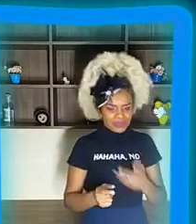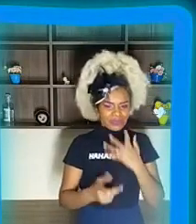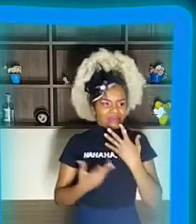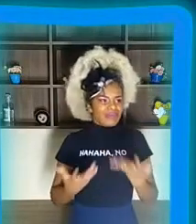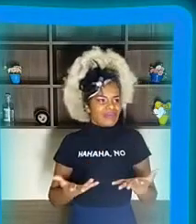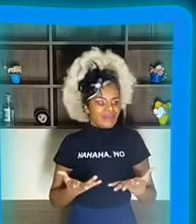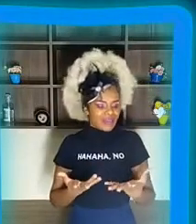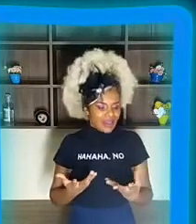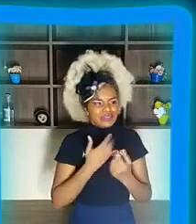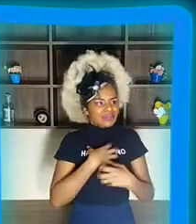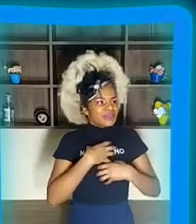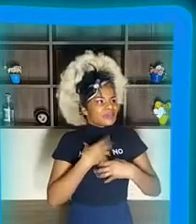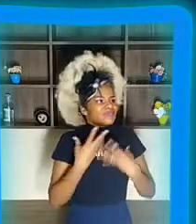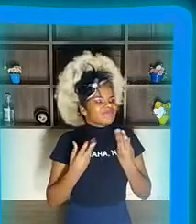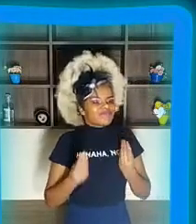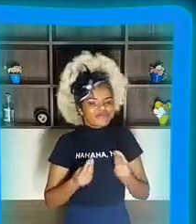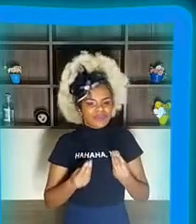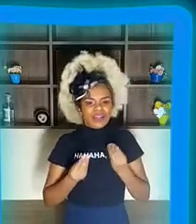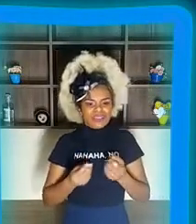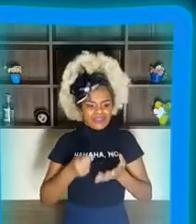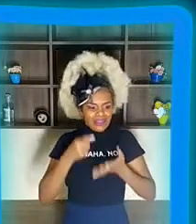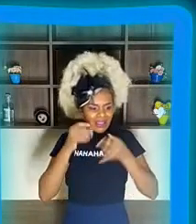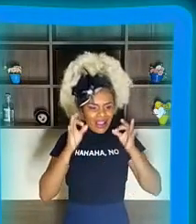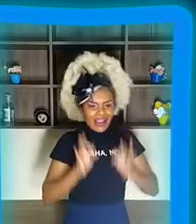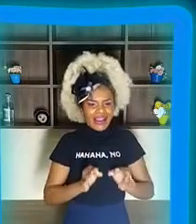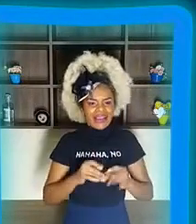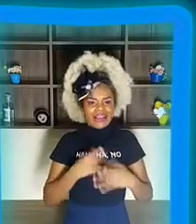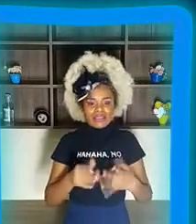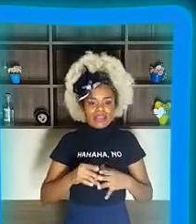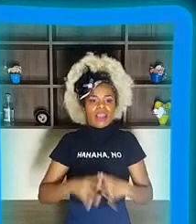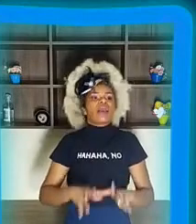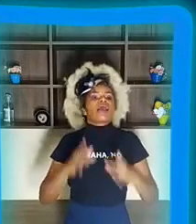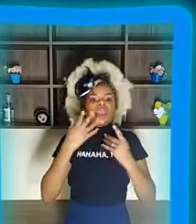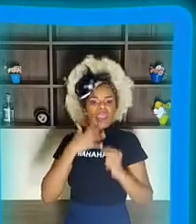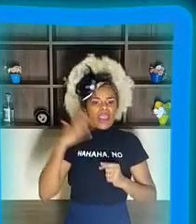mais, de maneira mais concreta, aquela parábola de Jesus,